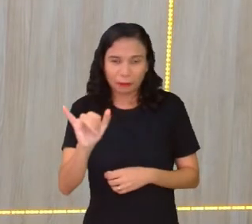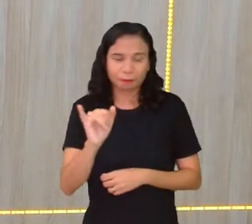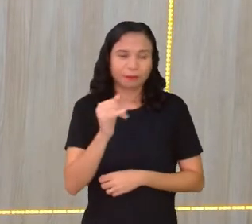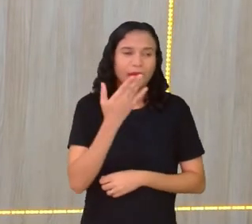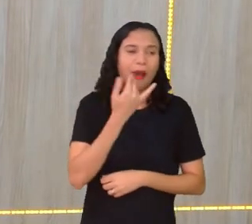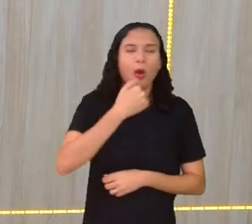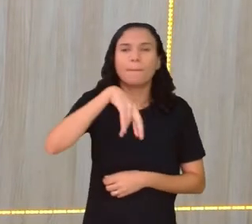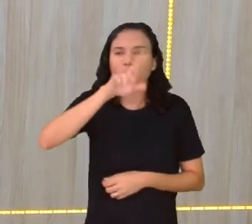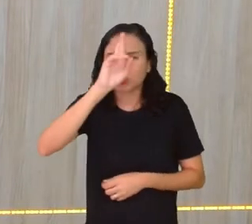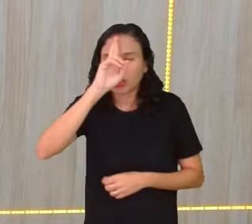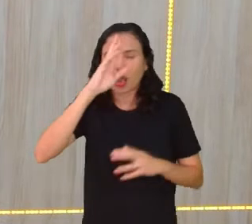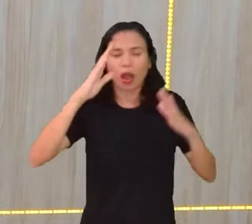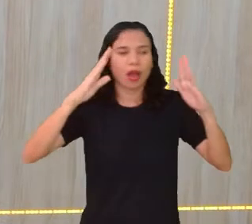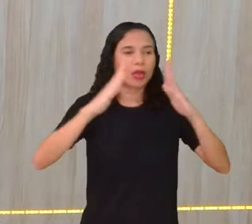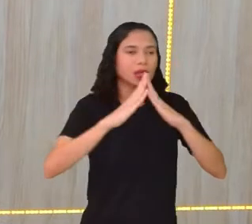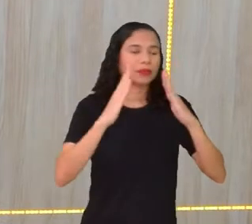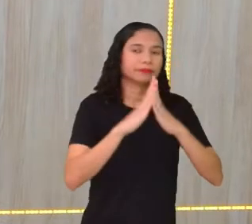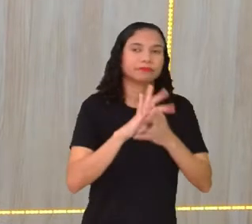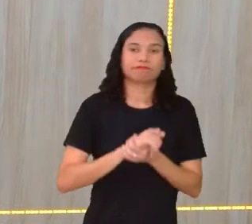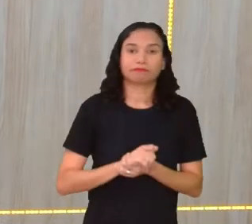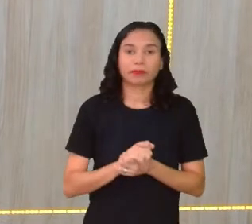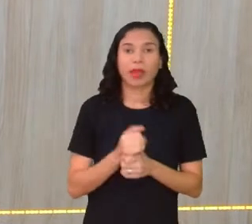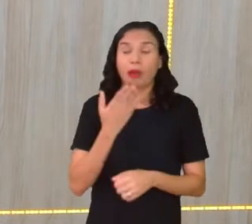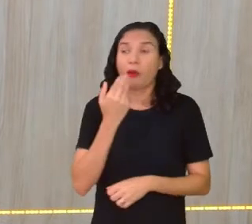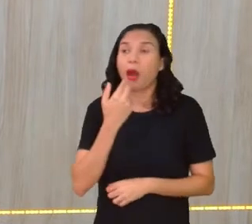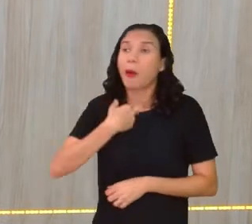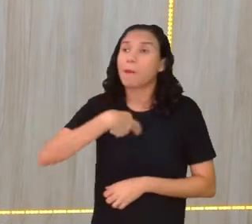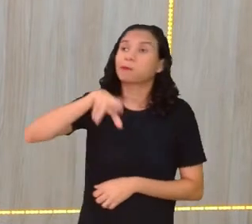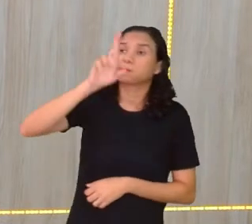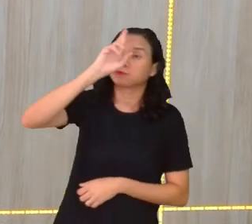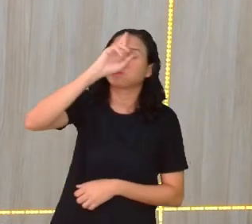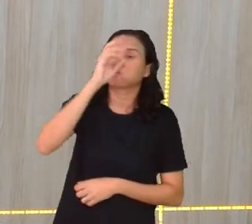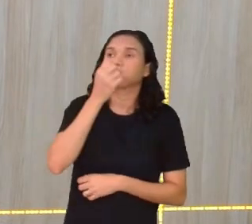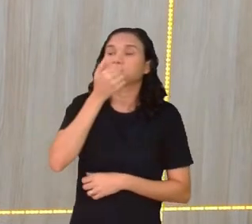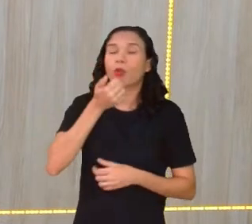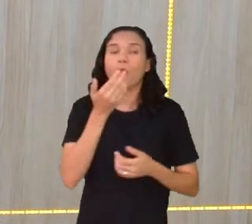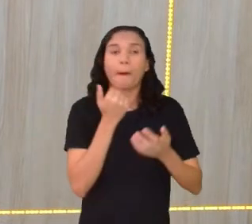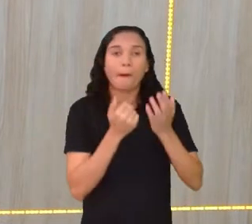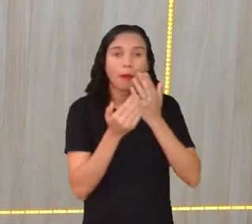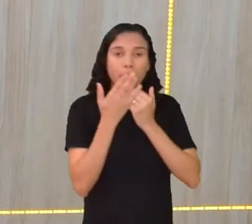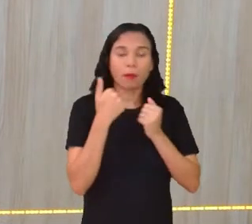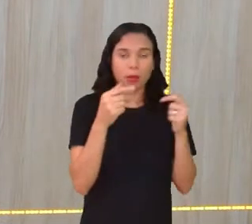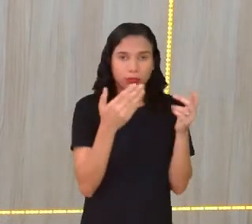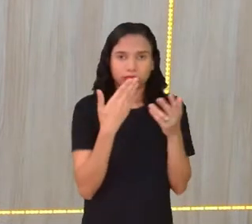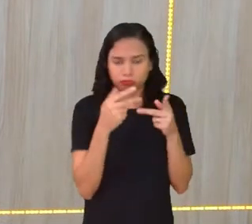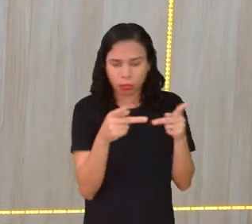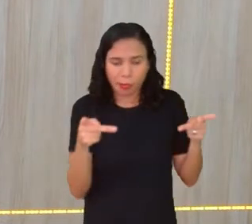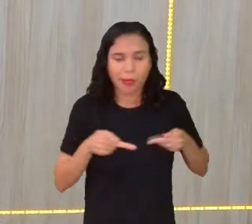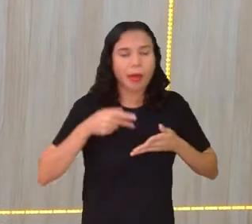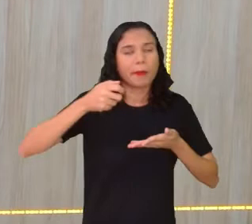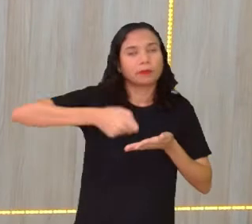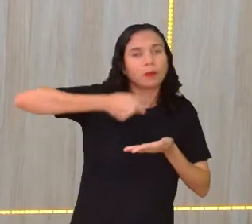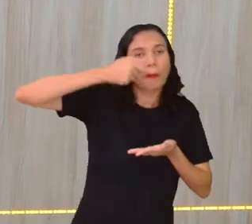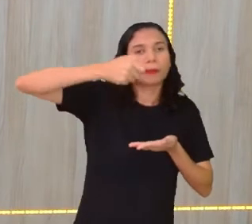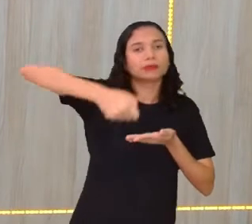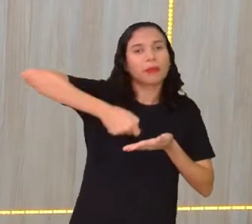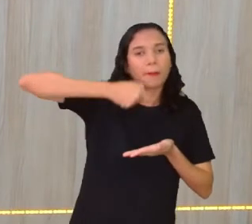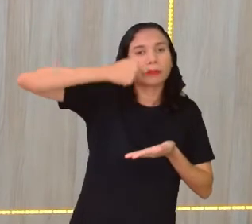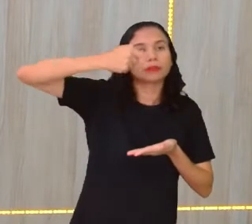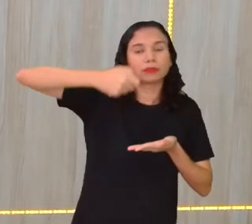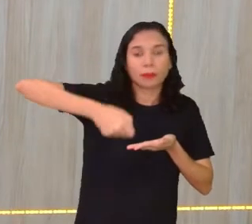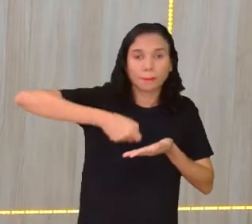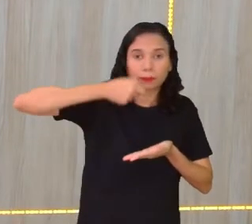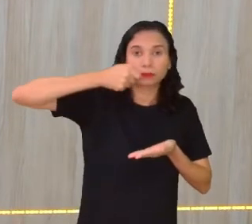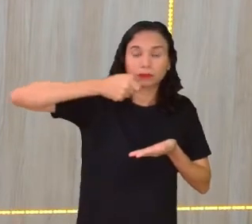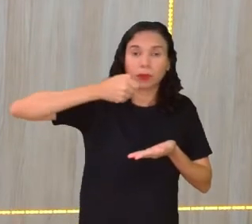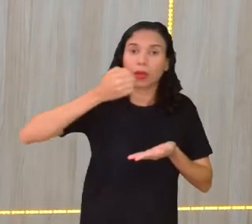almoçar, né, na sua casa. Então, você almoçou ali, então você está ingerindo comida, mastigando. Quando você ingere a comida,